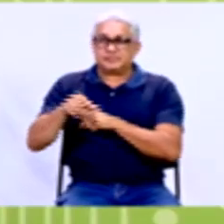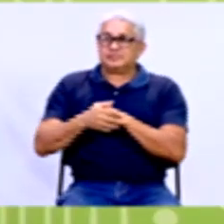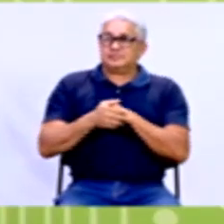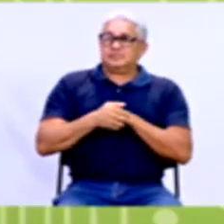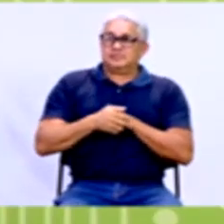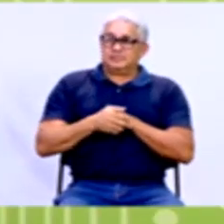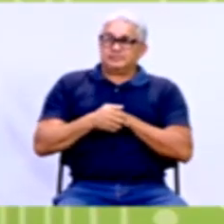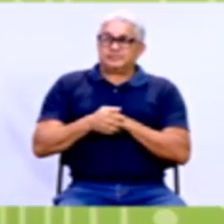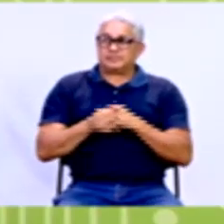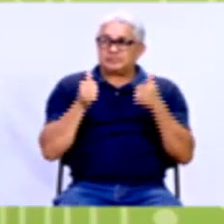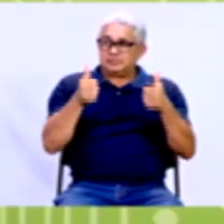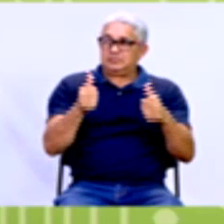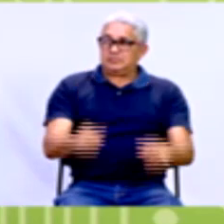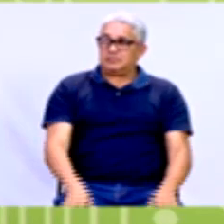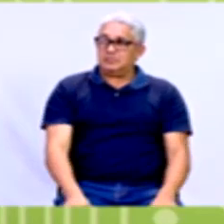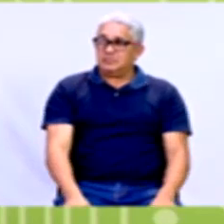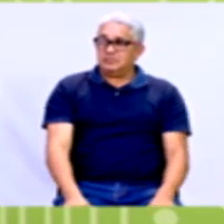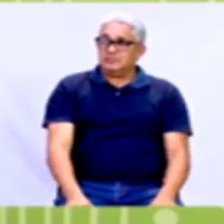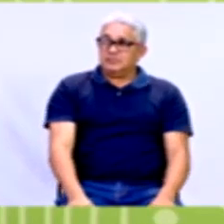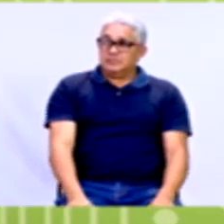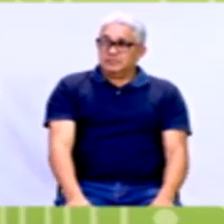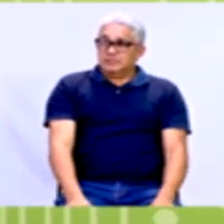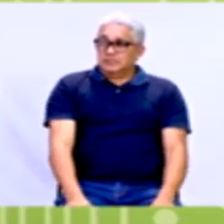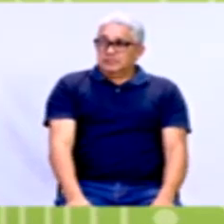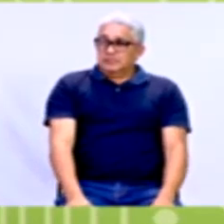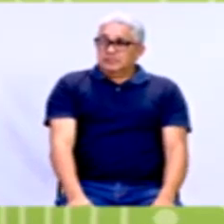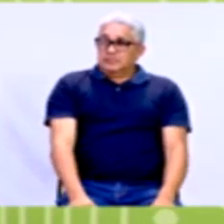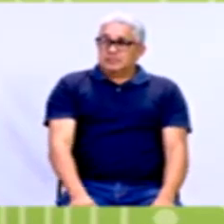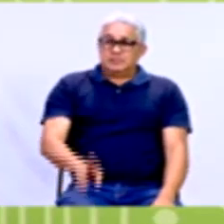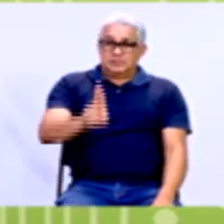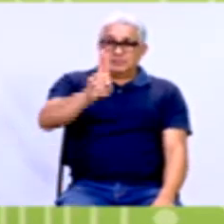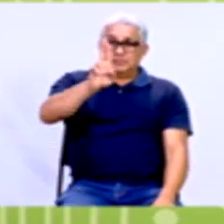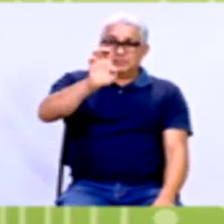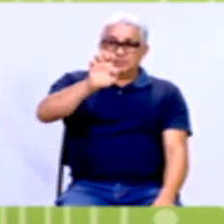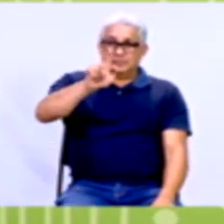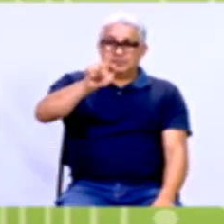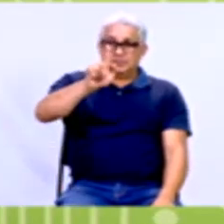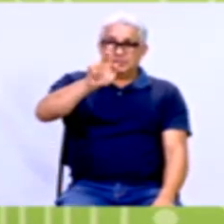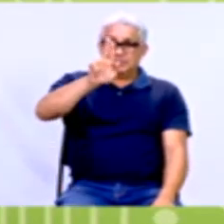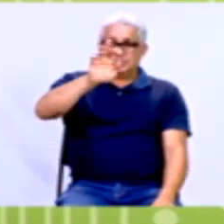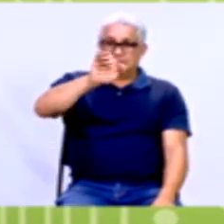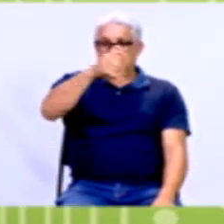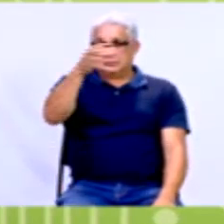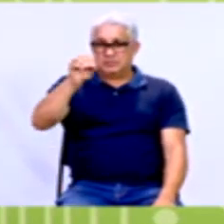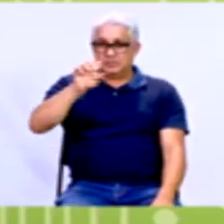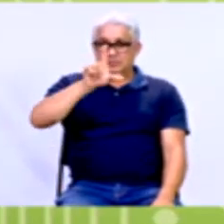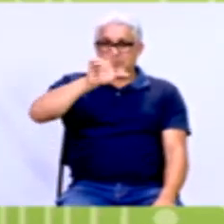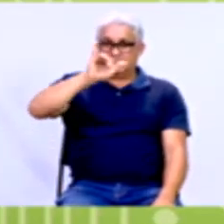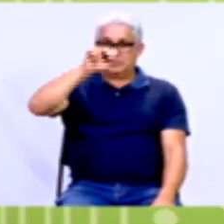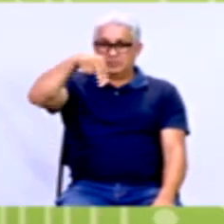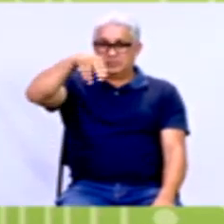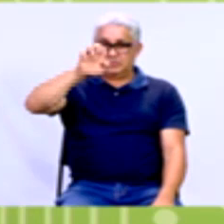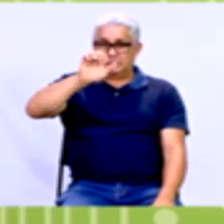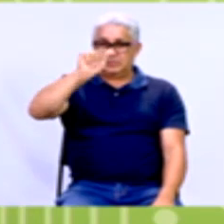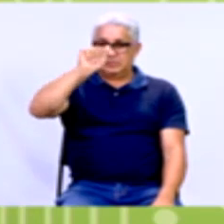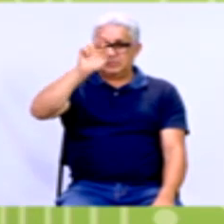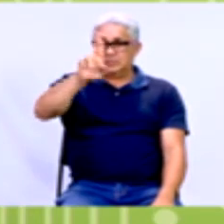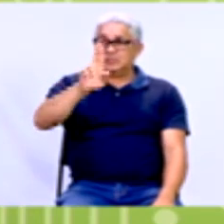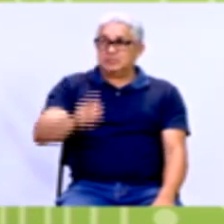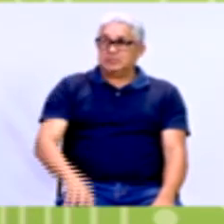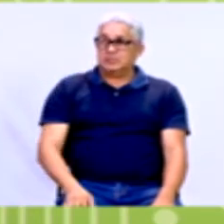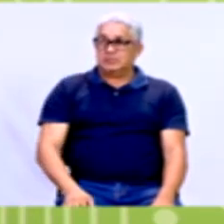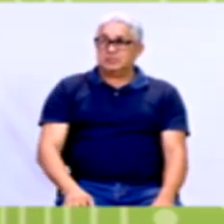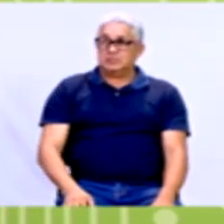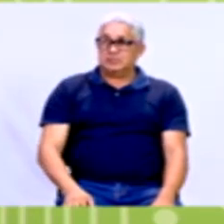Então, vamos lá pessoal. Começar a falar aqui sobre a regressão linear. Então, após verificar se a correlação linear